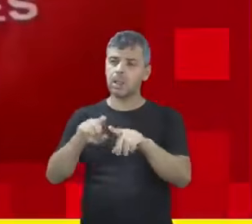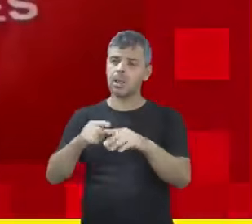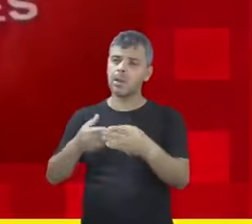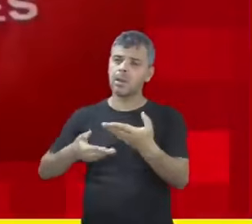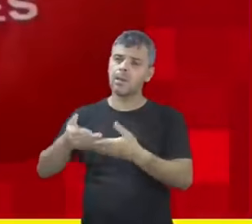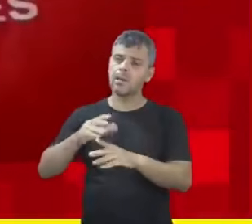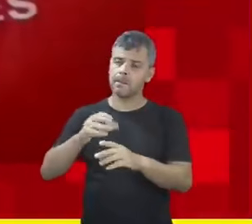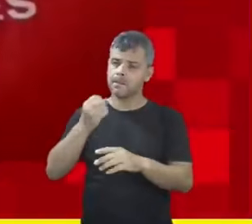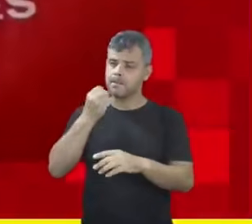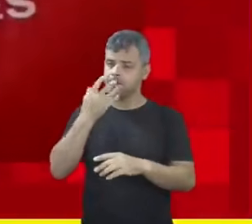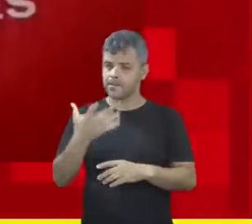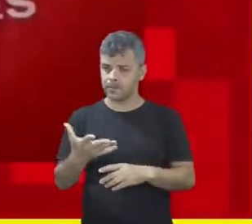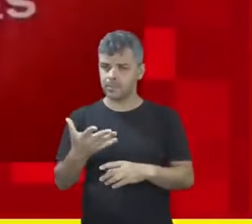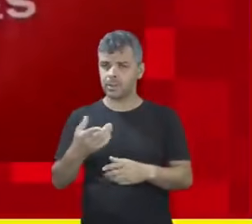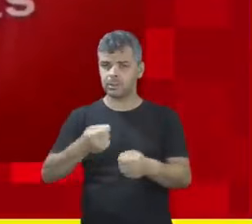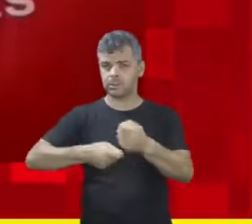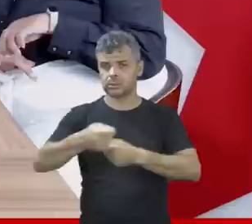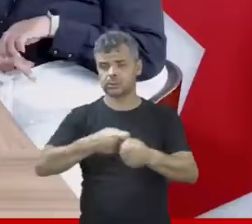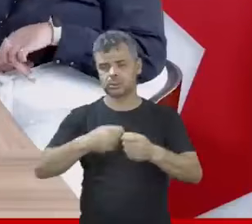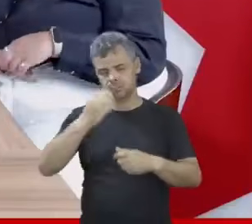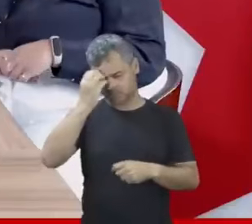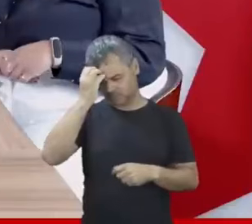aí positivamente na nossa economia.